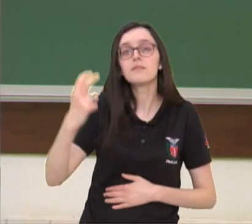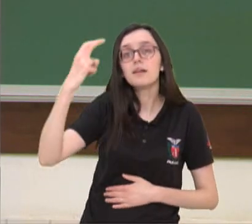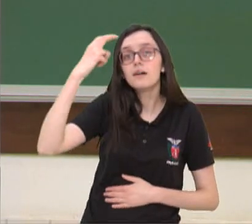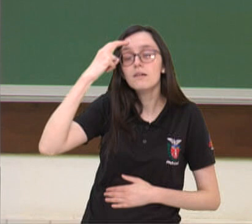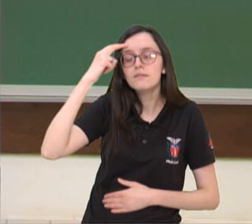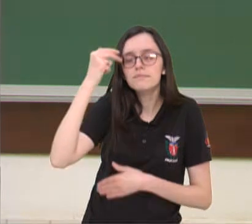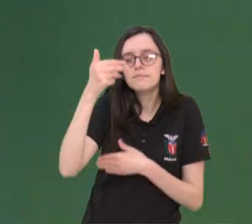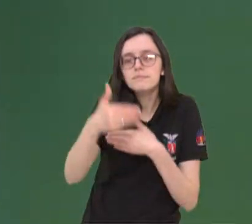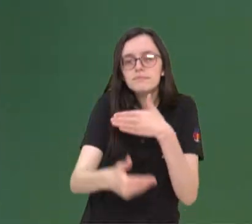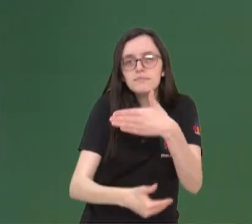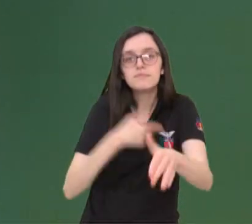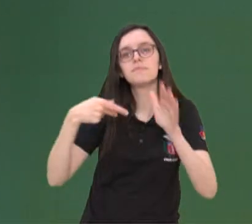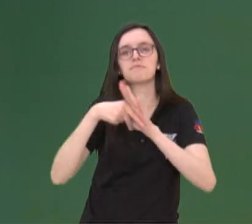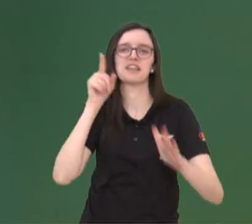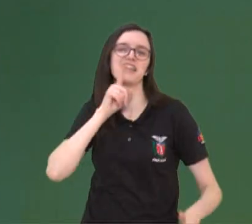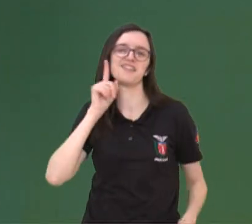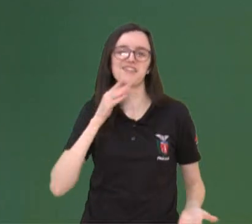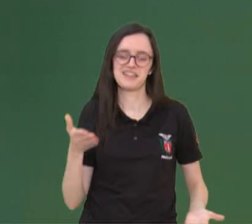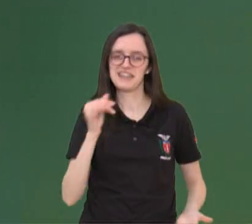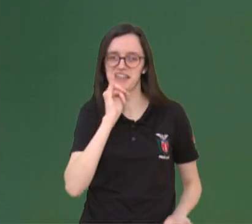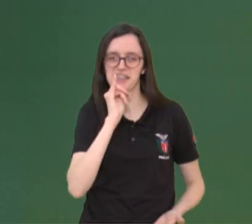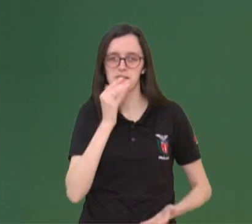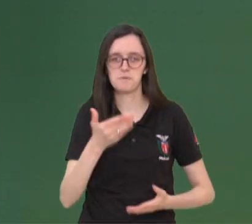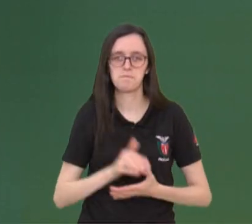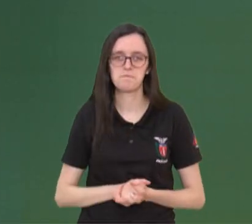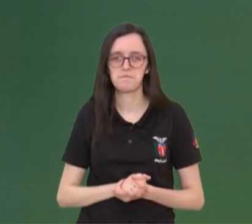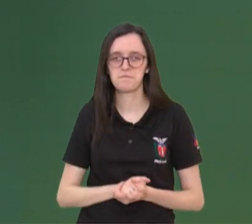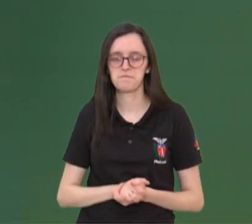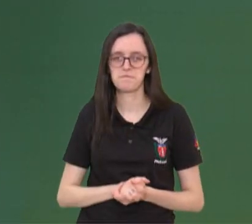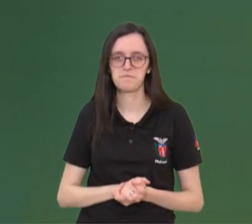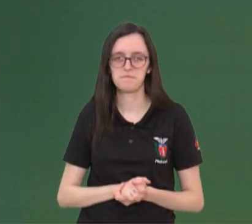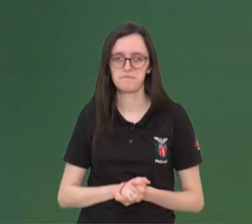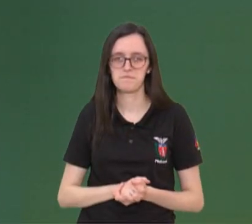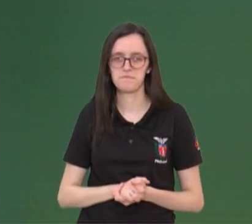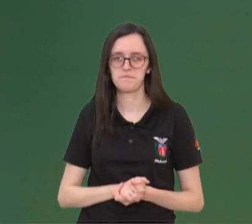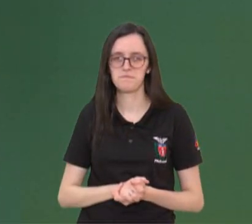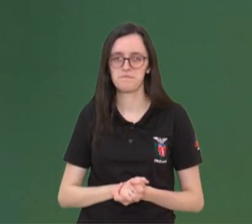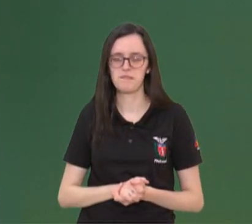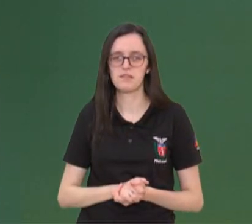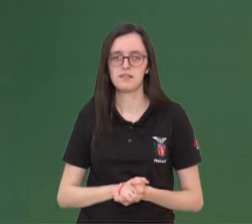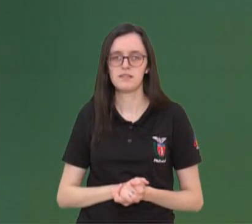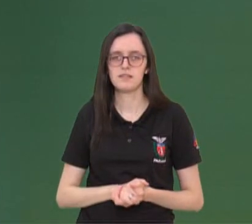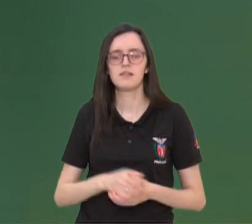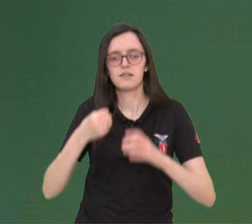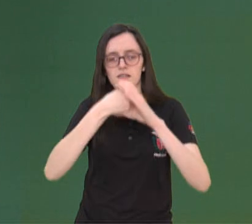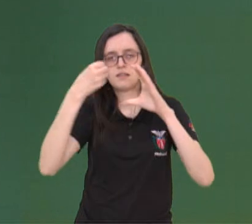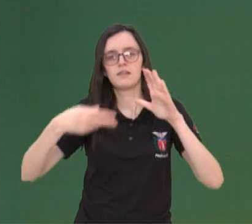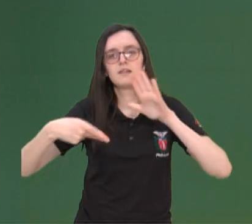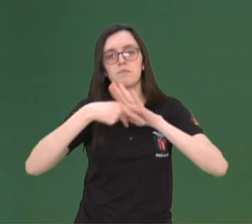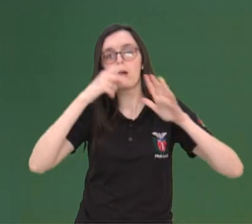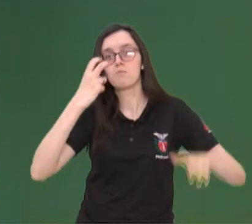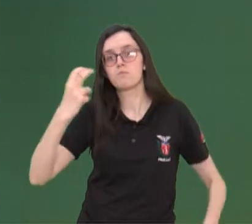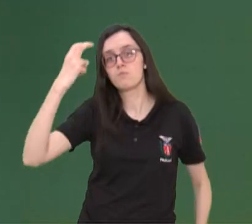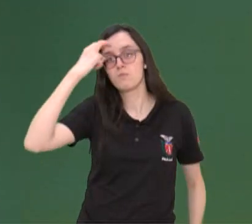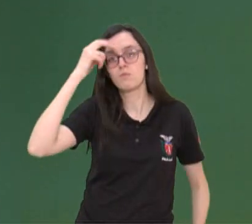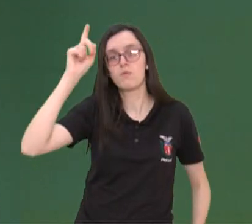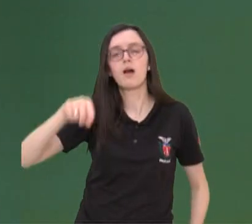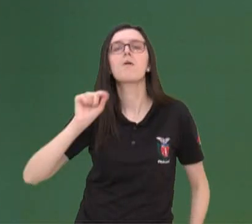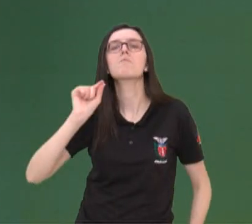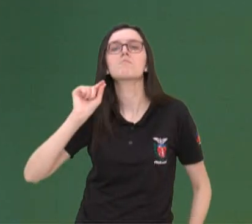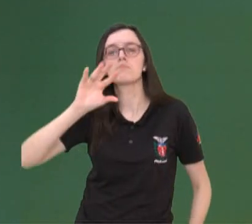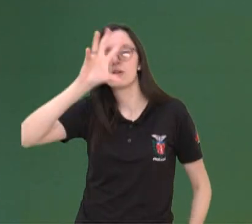aculturamento estadunidense, por exemplo. Tá? Bem, aspectos culturais do continente